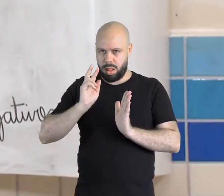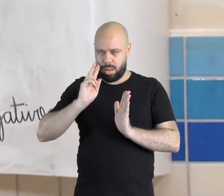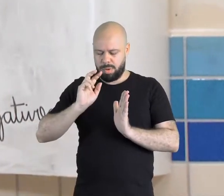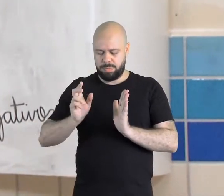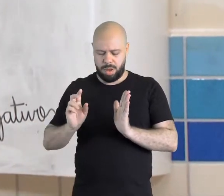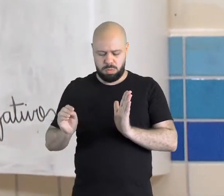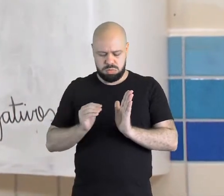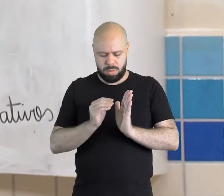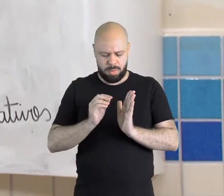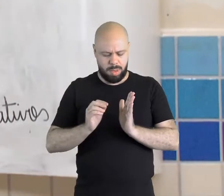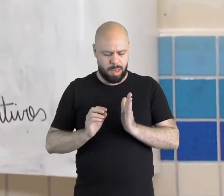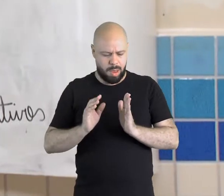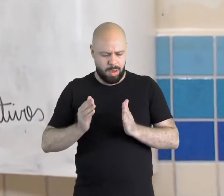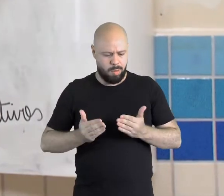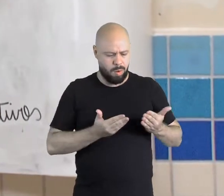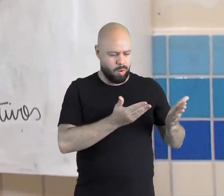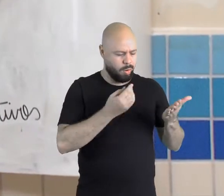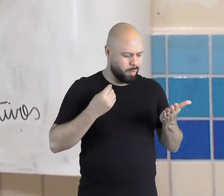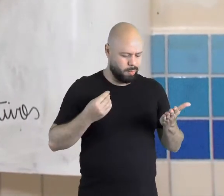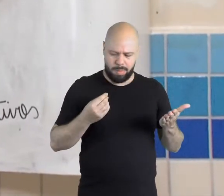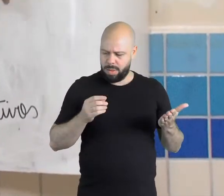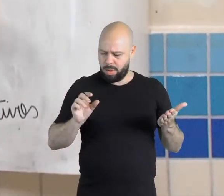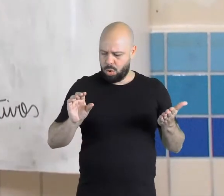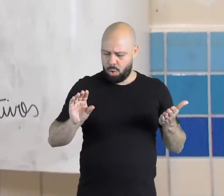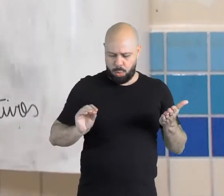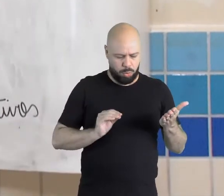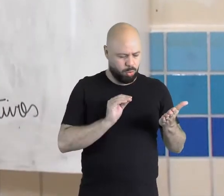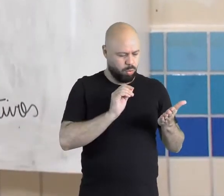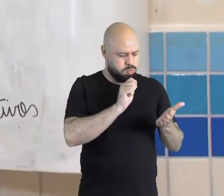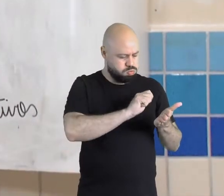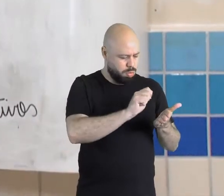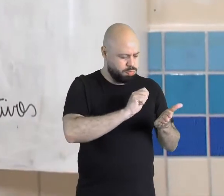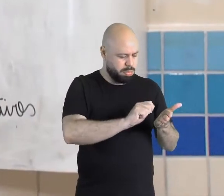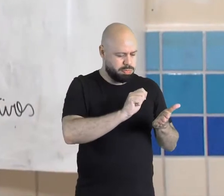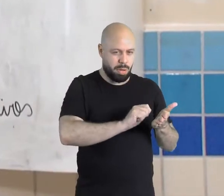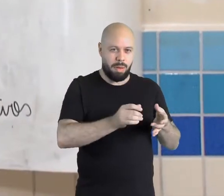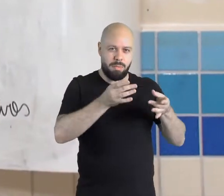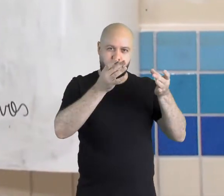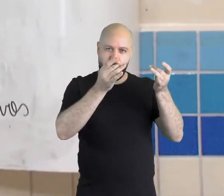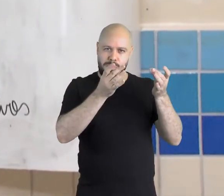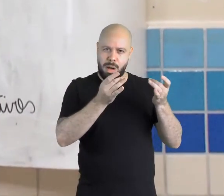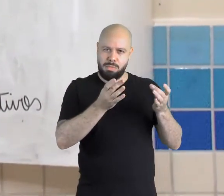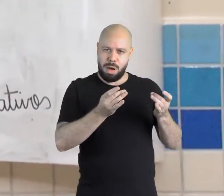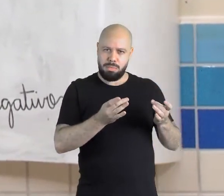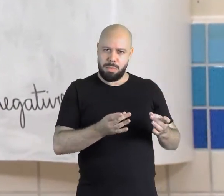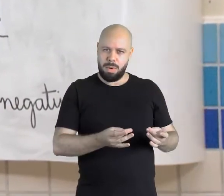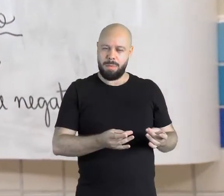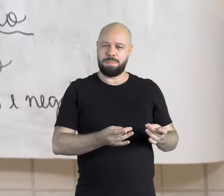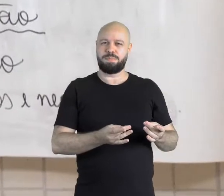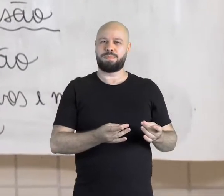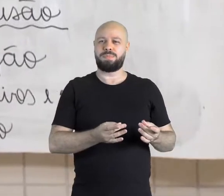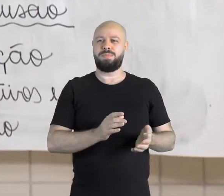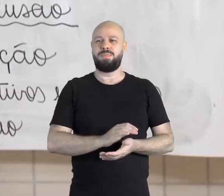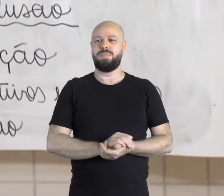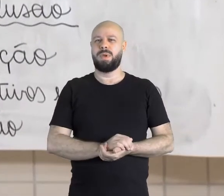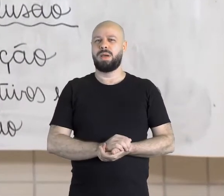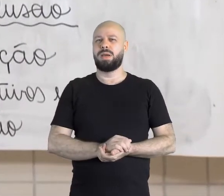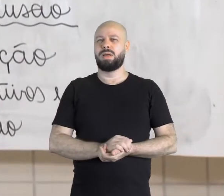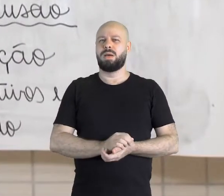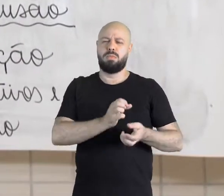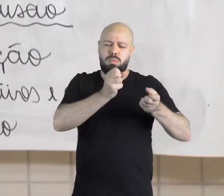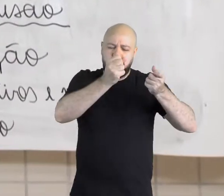parágrafo, detalhamento das informações, detalhar o que foi falado no vlog. Se o